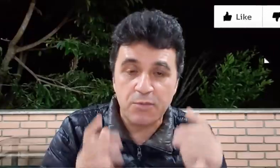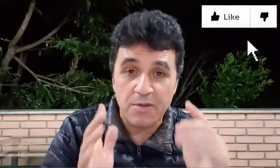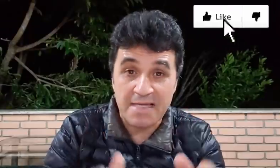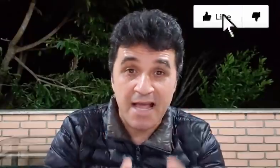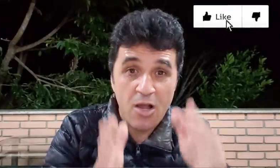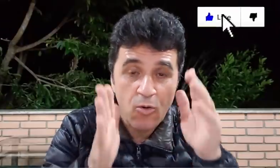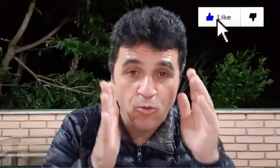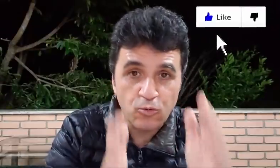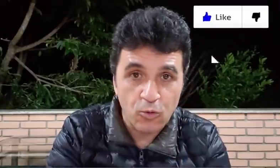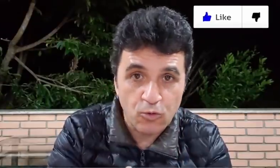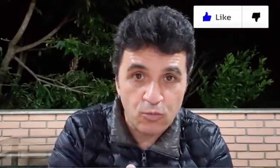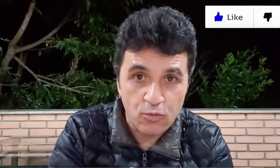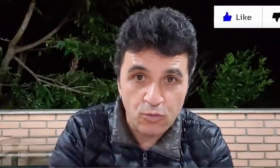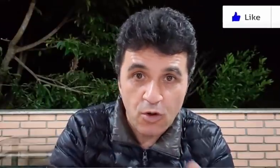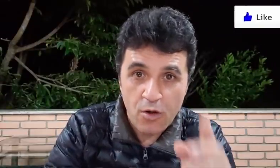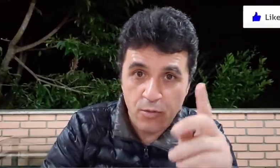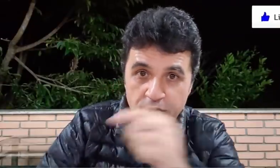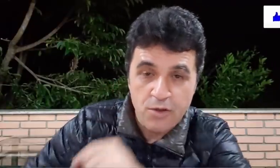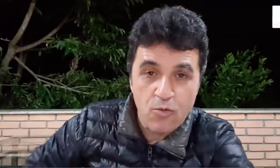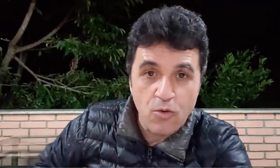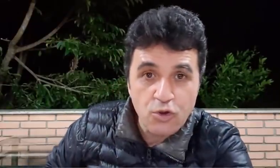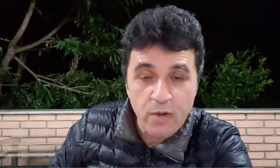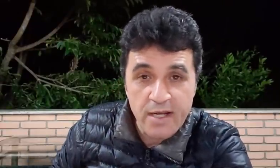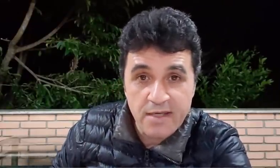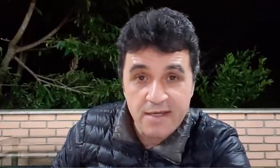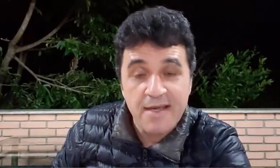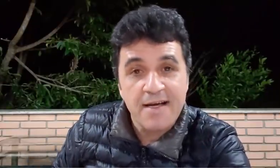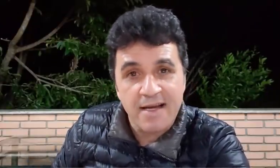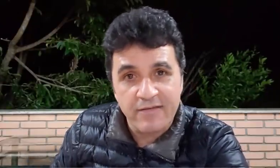informações para disponibilizar com todo mundo, pois eu